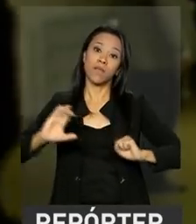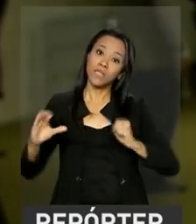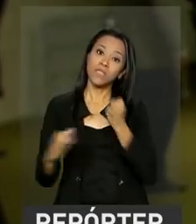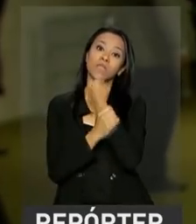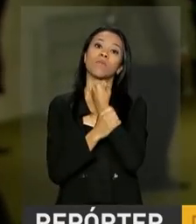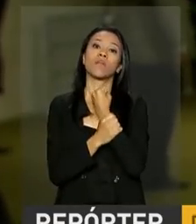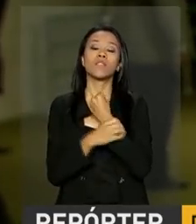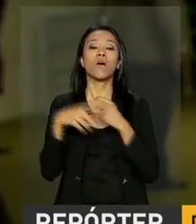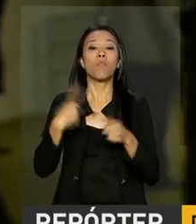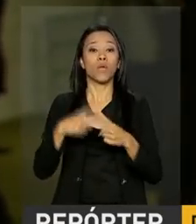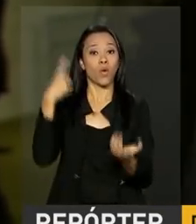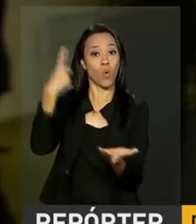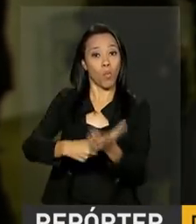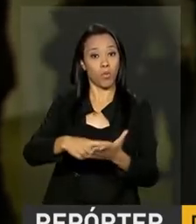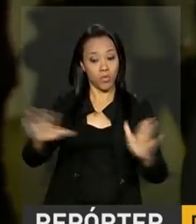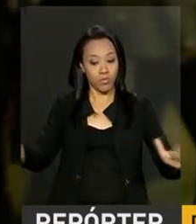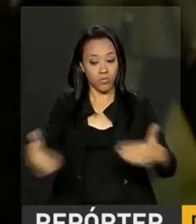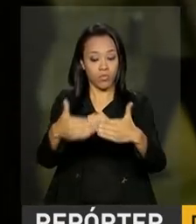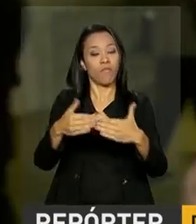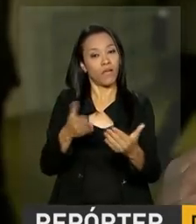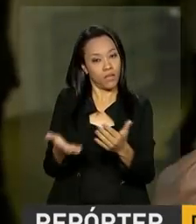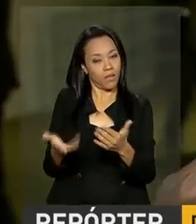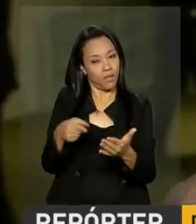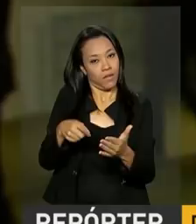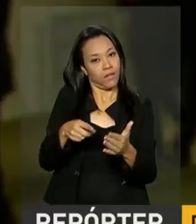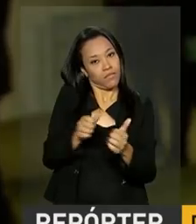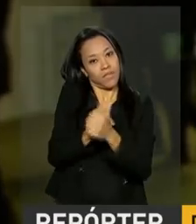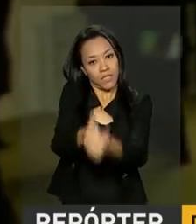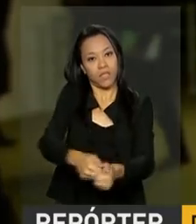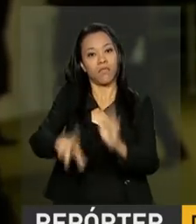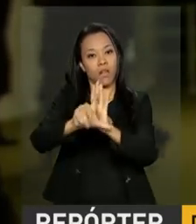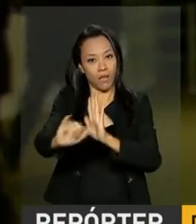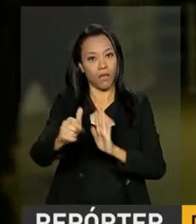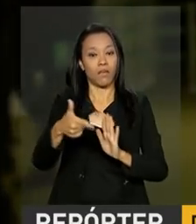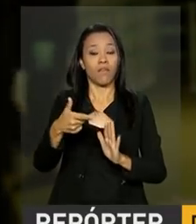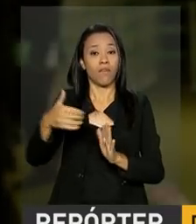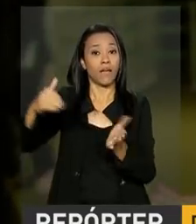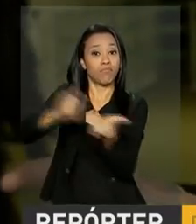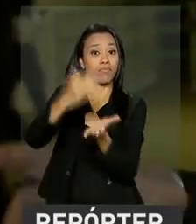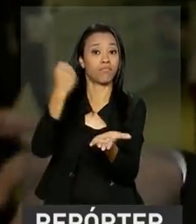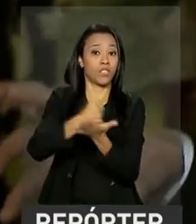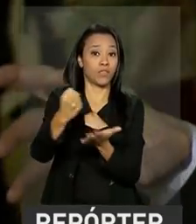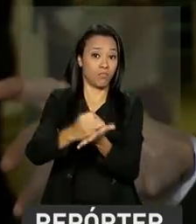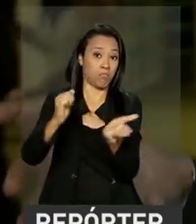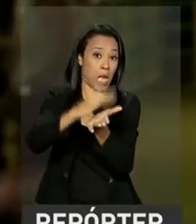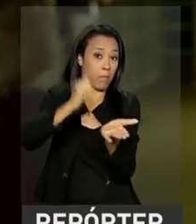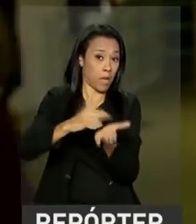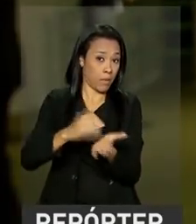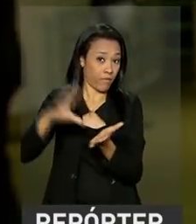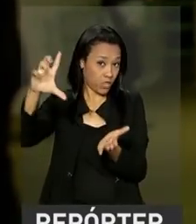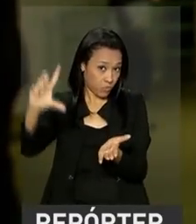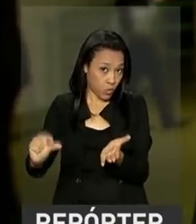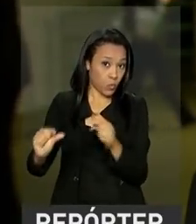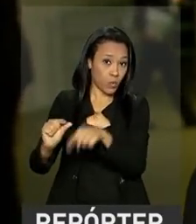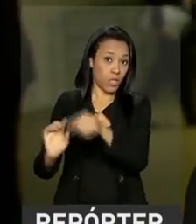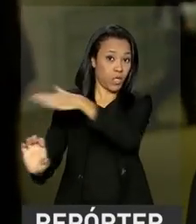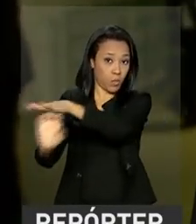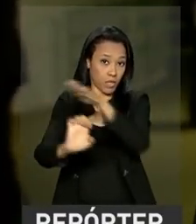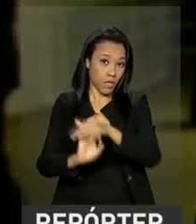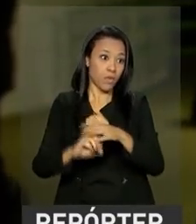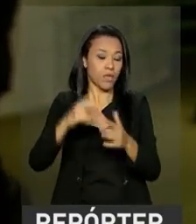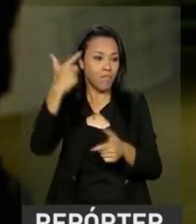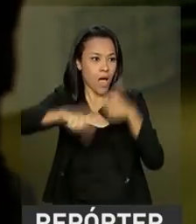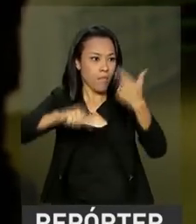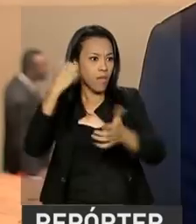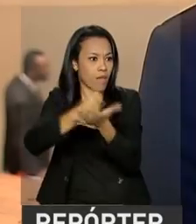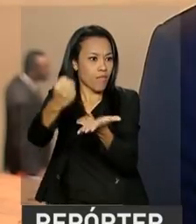o acordo que fizer vai ter base legal então ele vai demitir - e como a economia está começando a melhorar ele vai empregar com